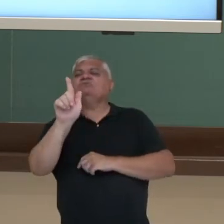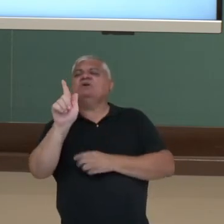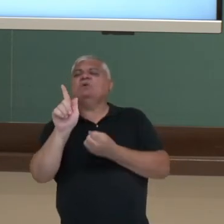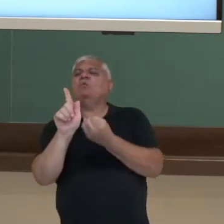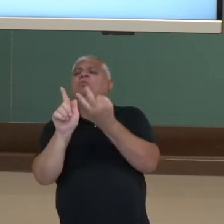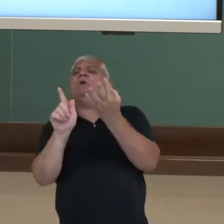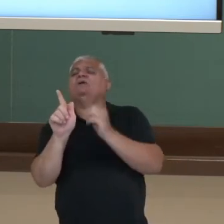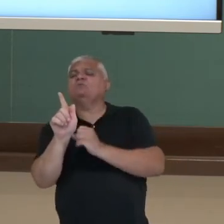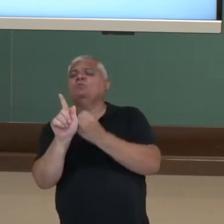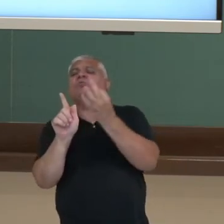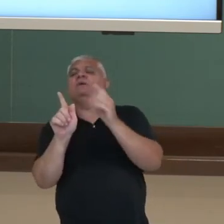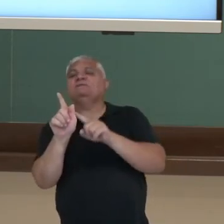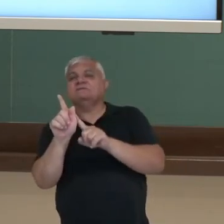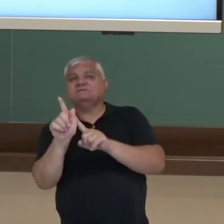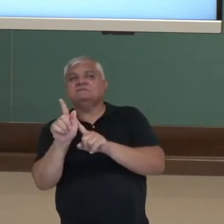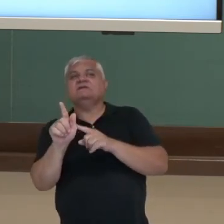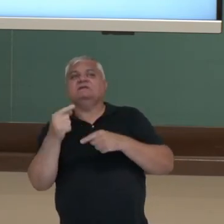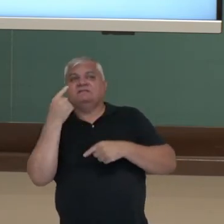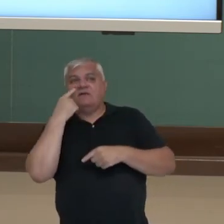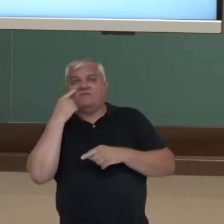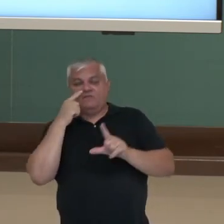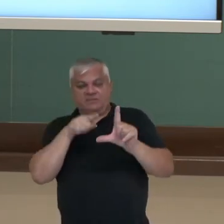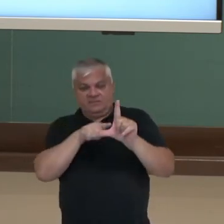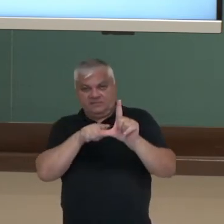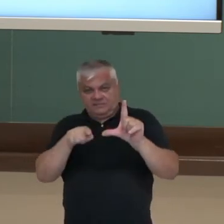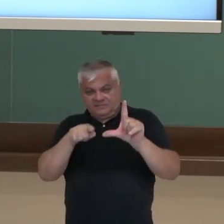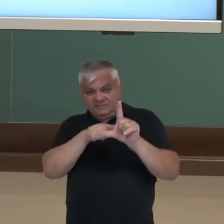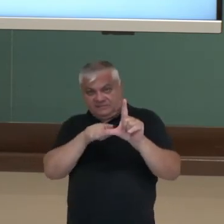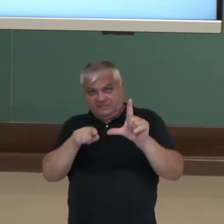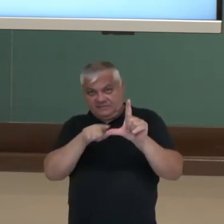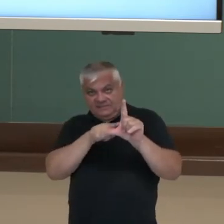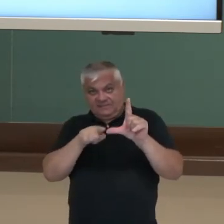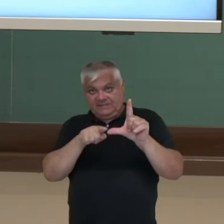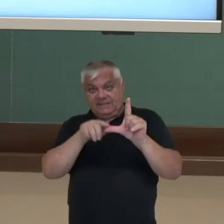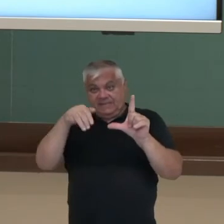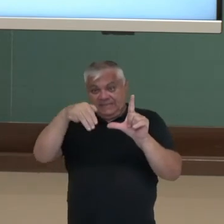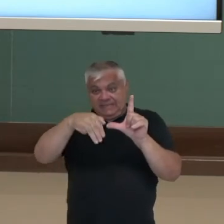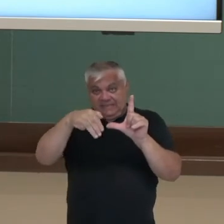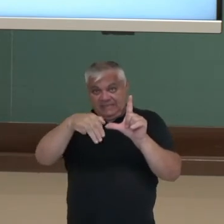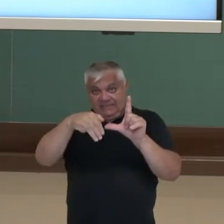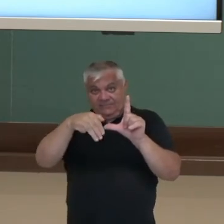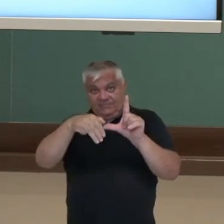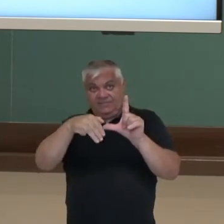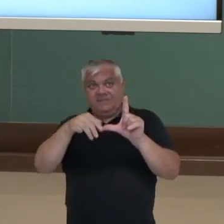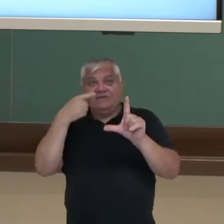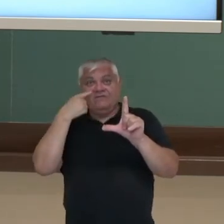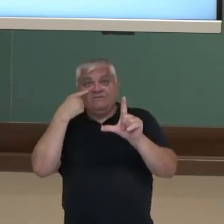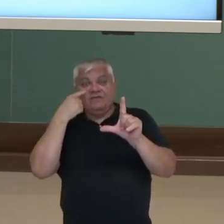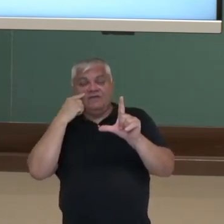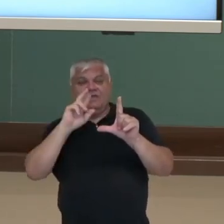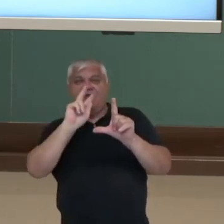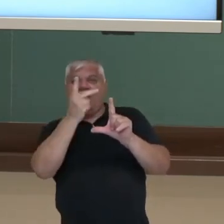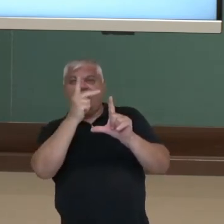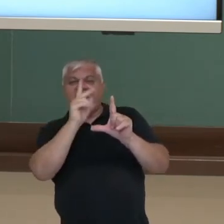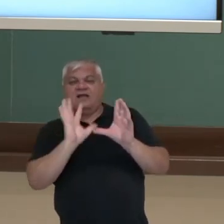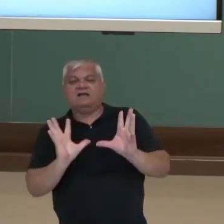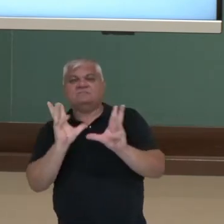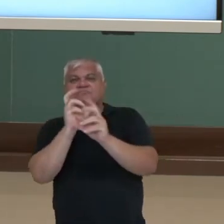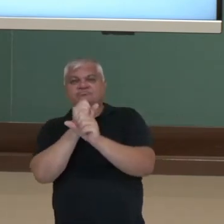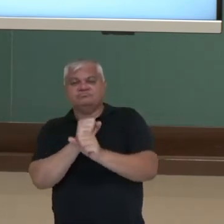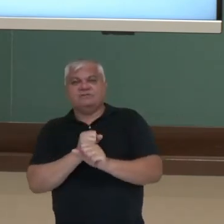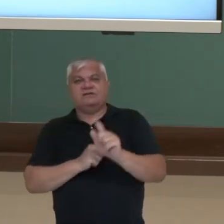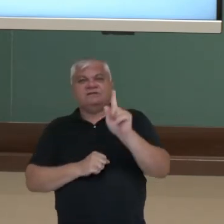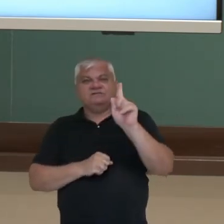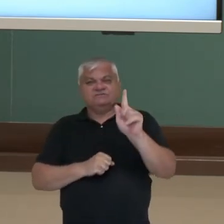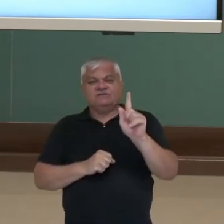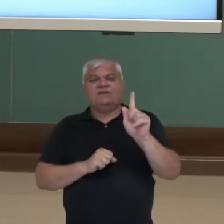da pirâmide. Eu tenho que conhecer o apótema da base e a altura. Ou seja, eu aplicando o teorema de Pitágoras vai ficar G